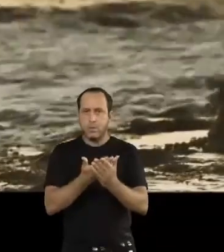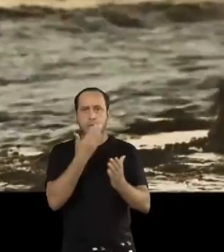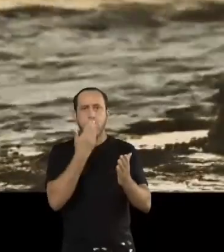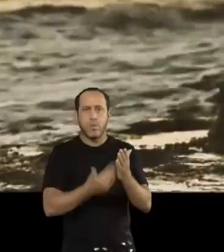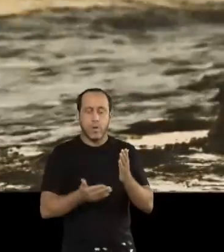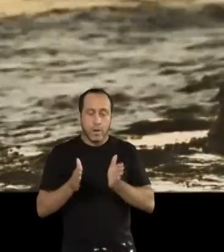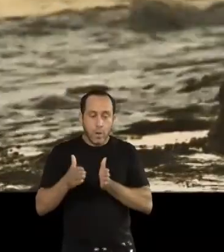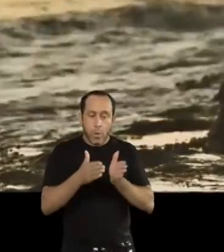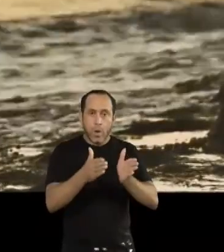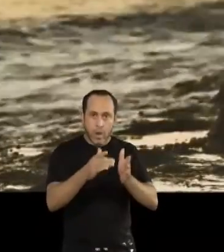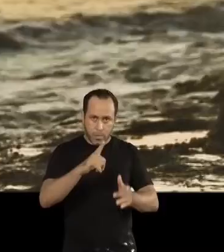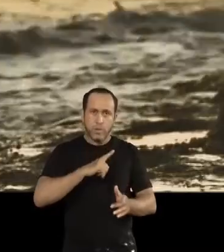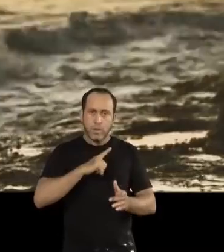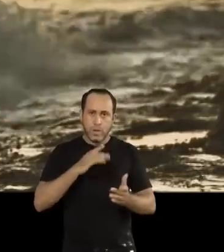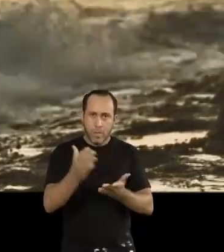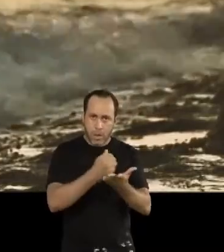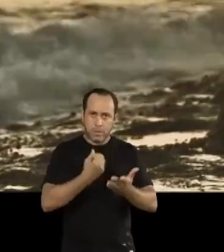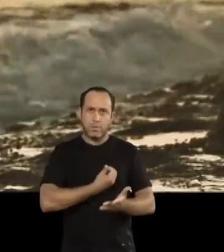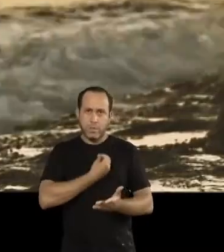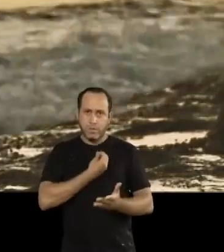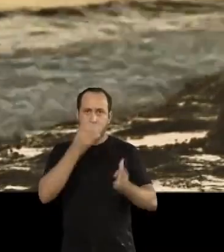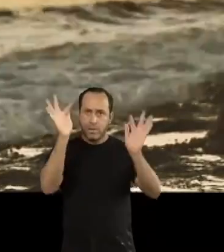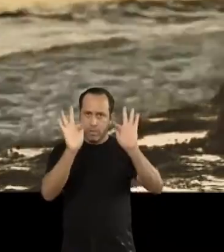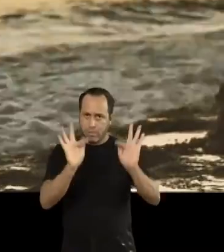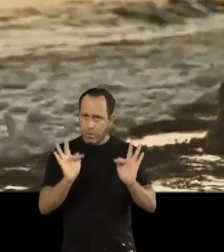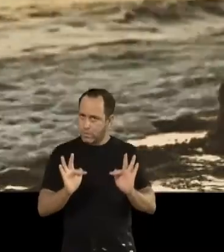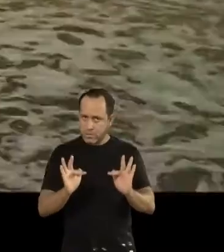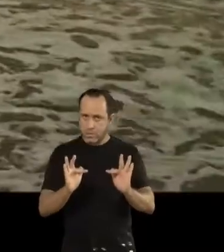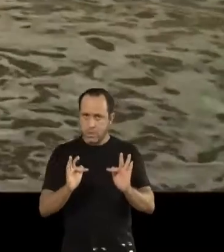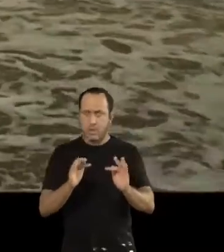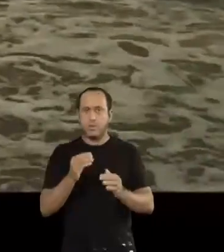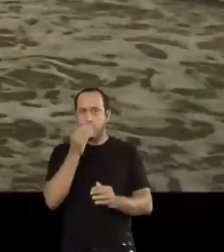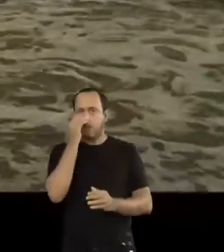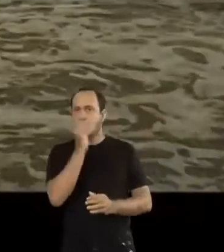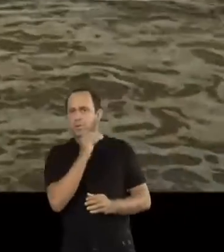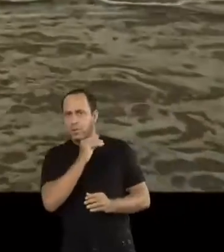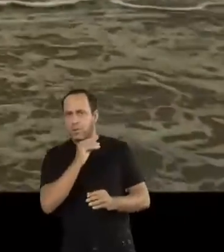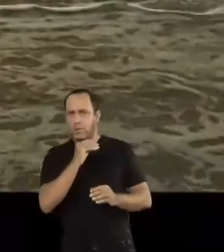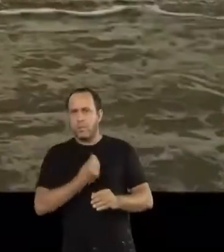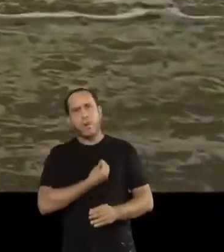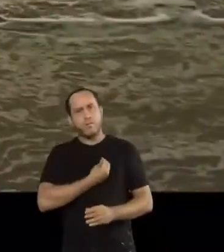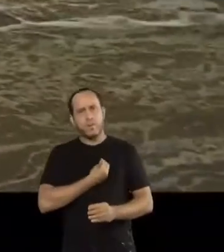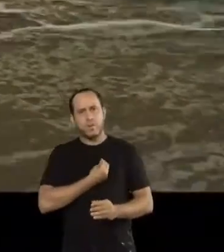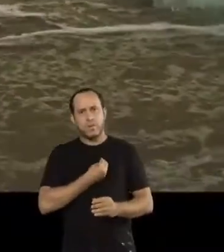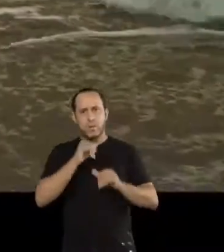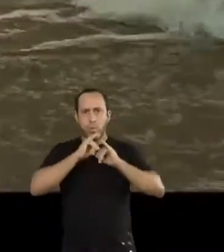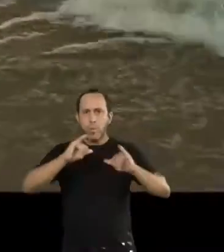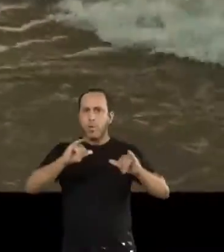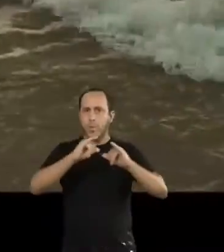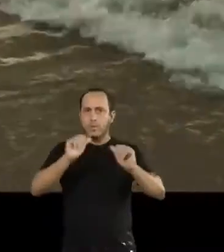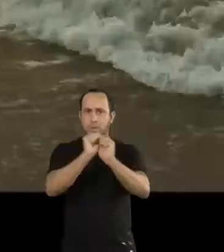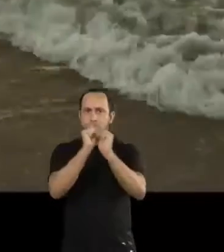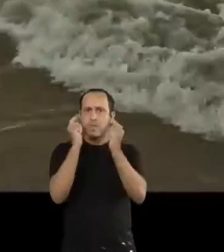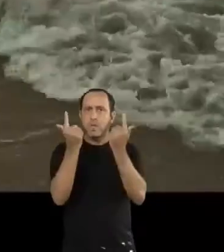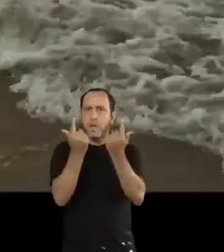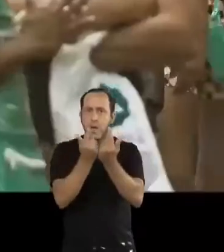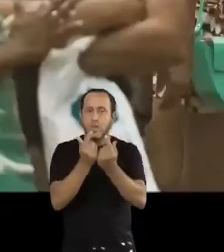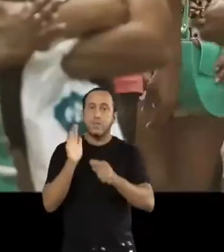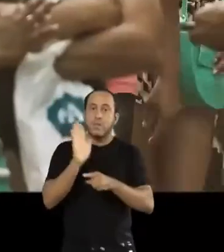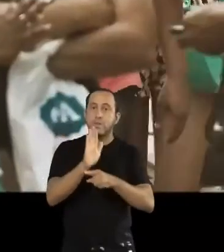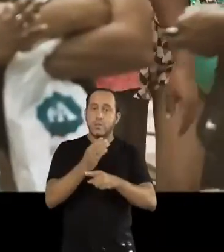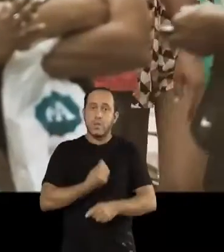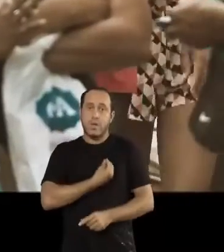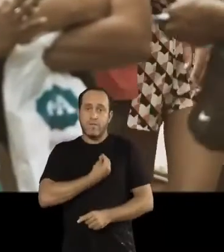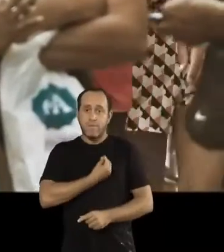há caminho melhor para resgatar a sua felicidade. Não vire as costas para a vida. Uma mensagem da Alese